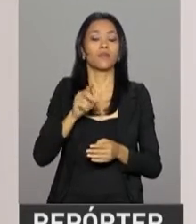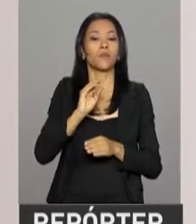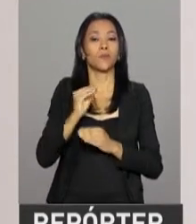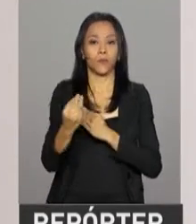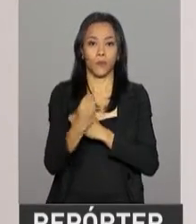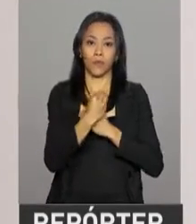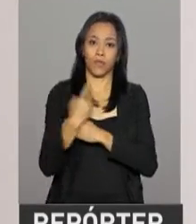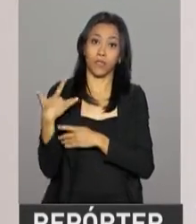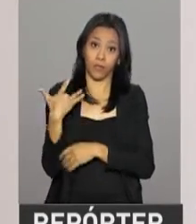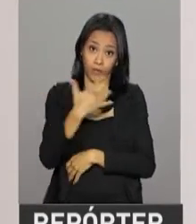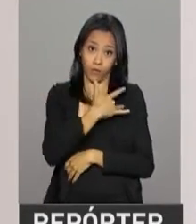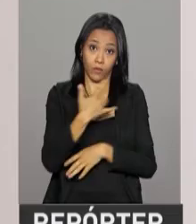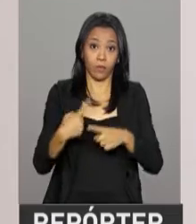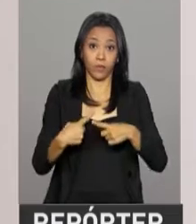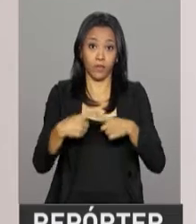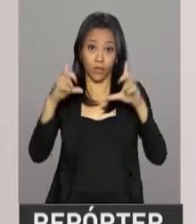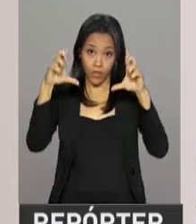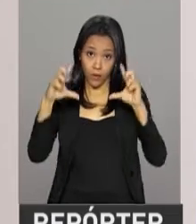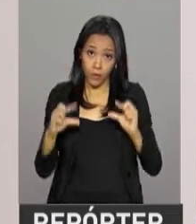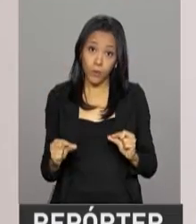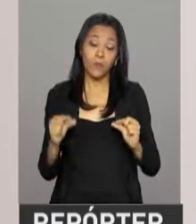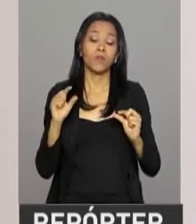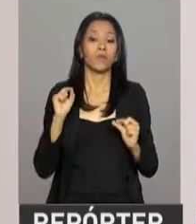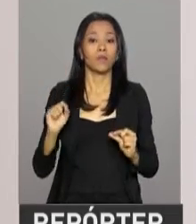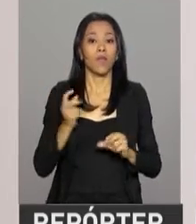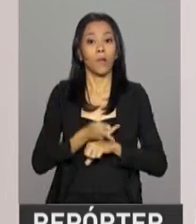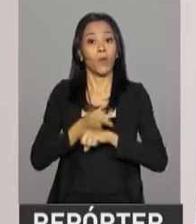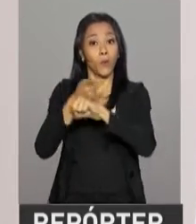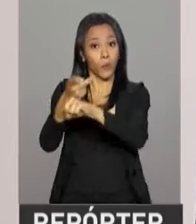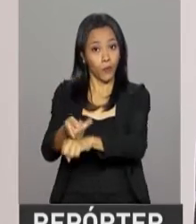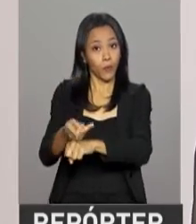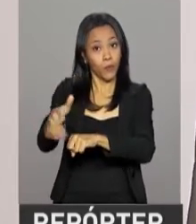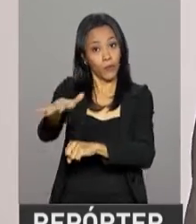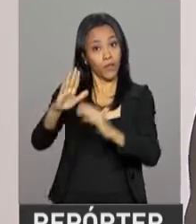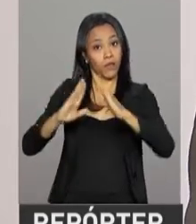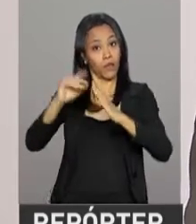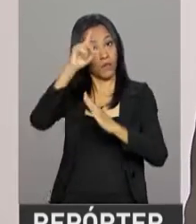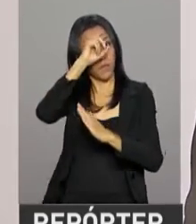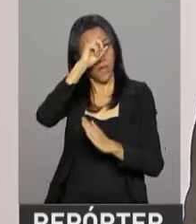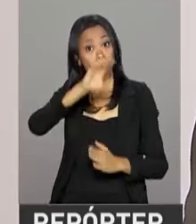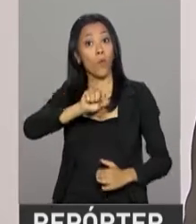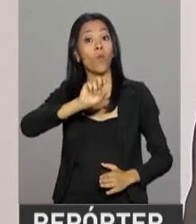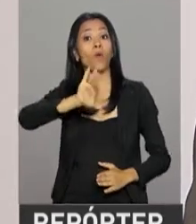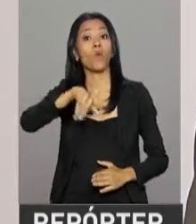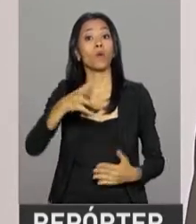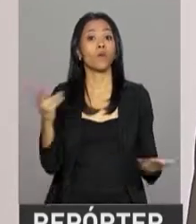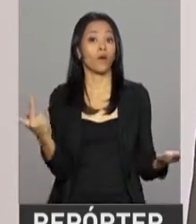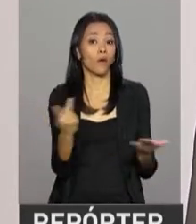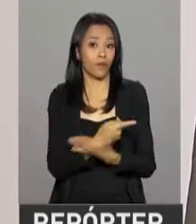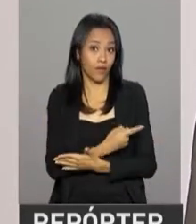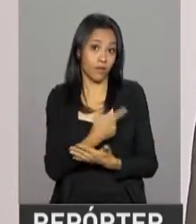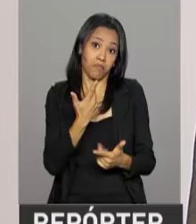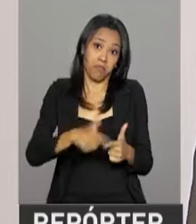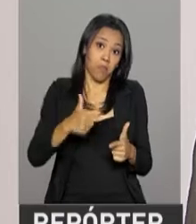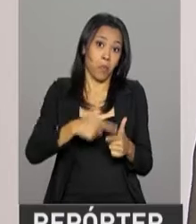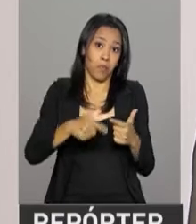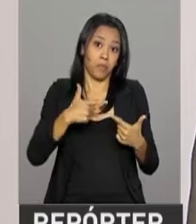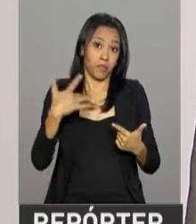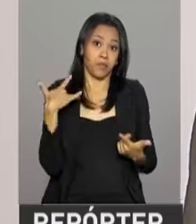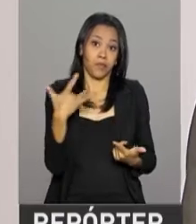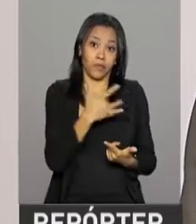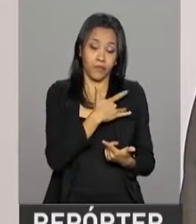enormemente a necessidade da procura do setor da saúde quando você tem o saneamento básico e aqui